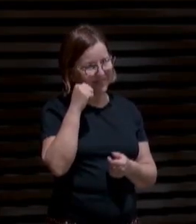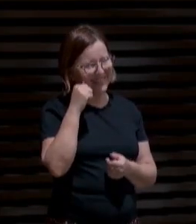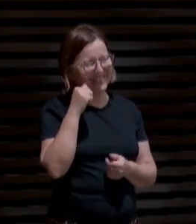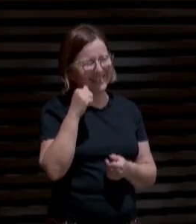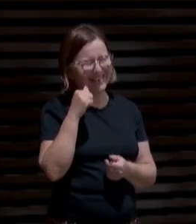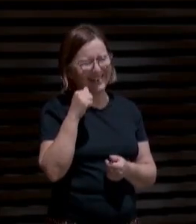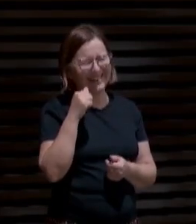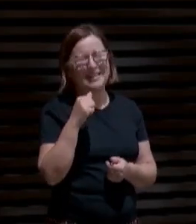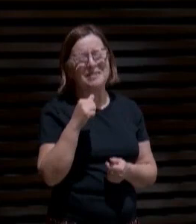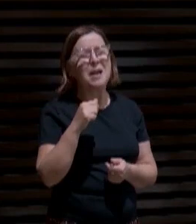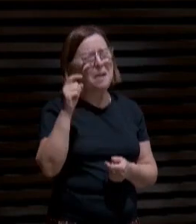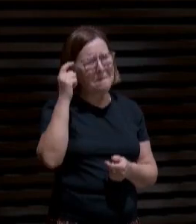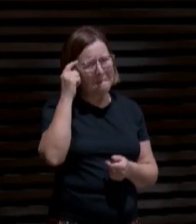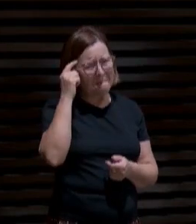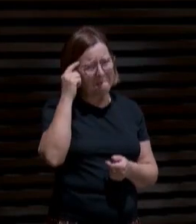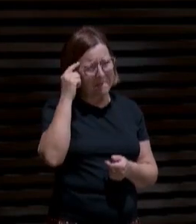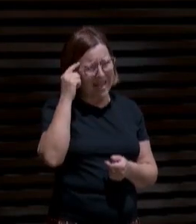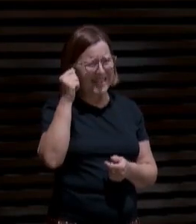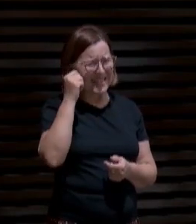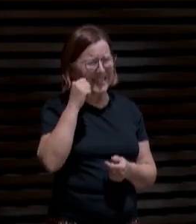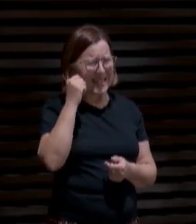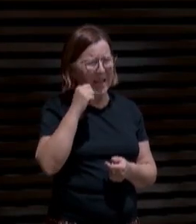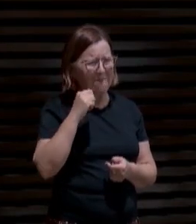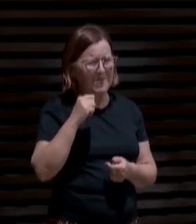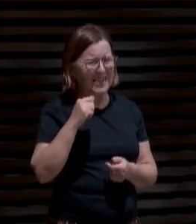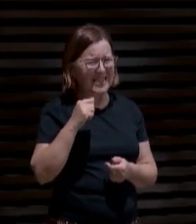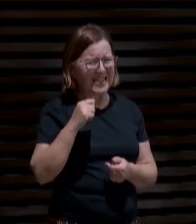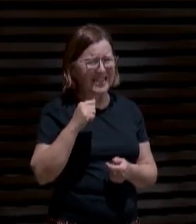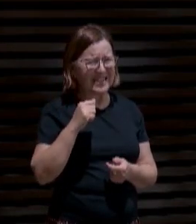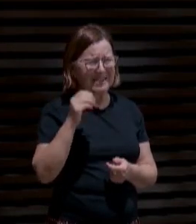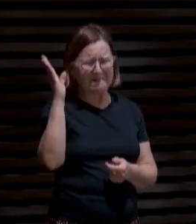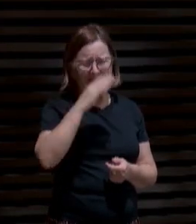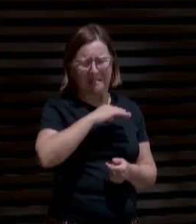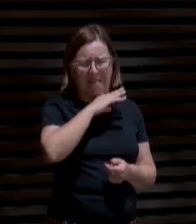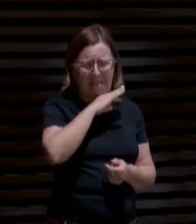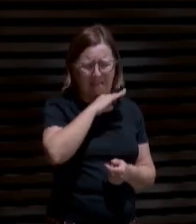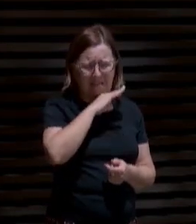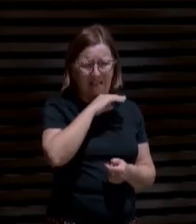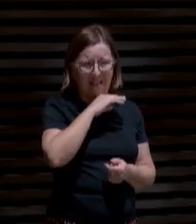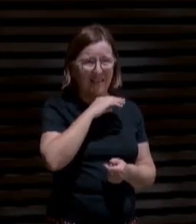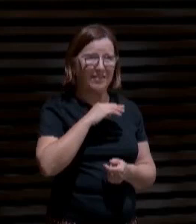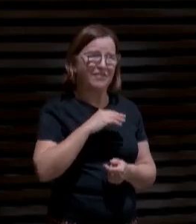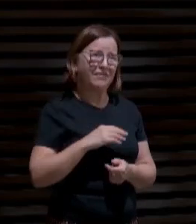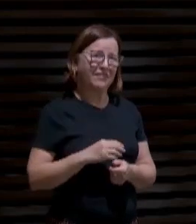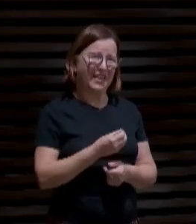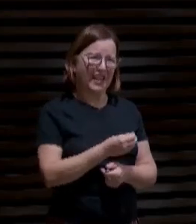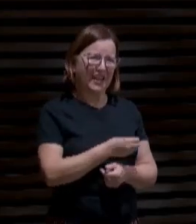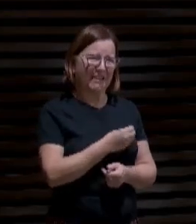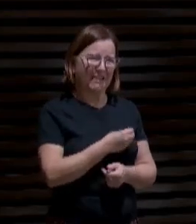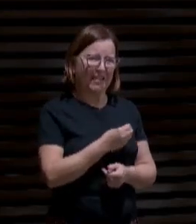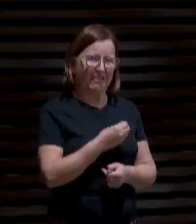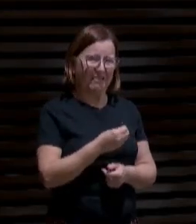fora. Pensa uma mulher nojenta, podre. Uma vida pregressa, sórdida, que a